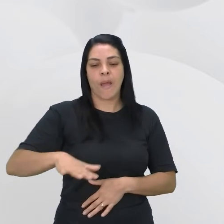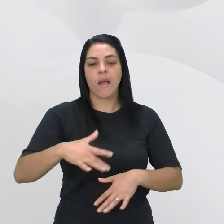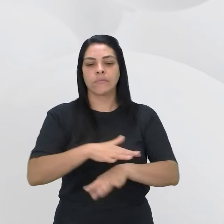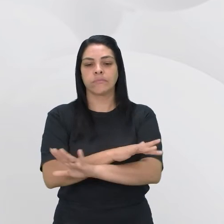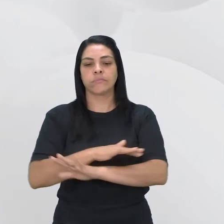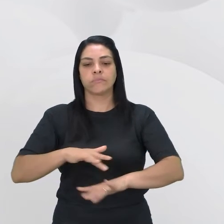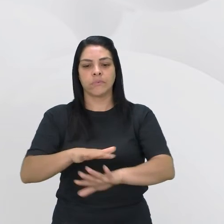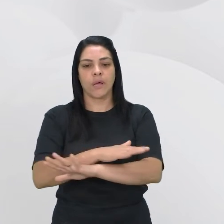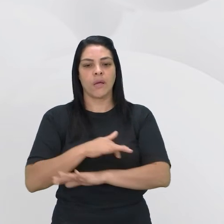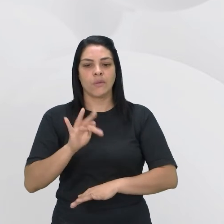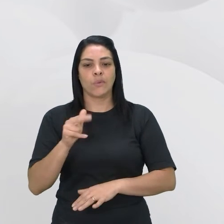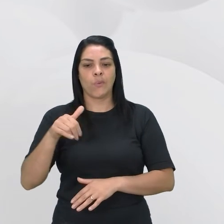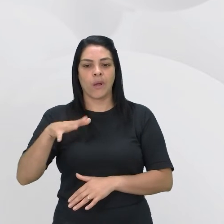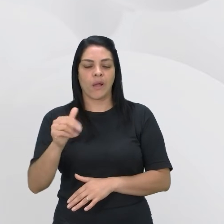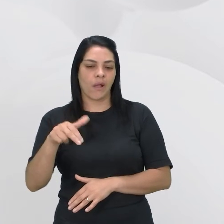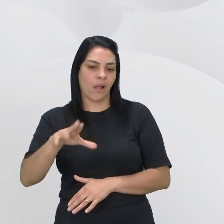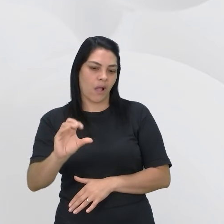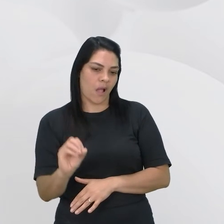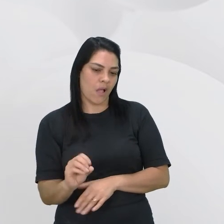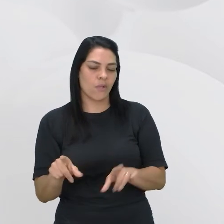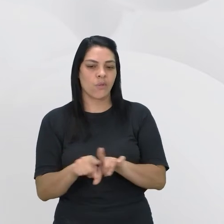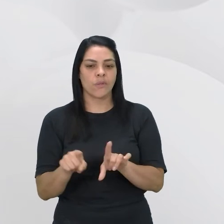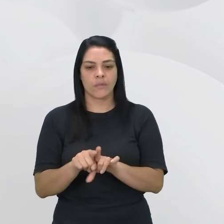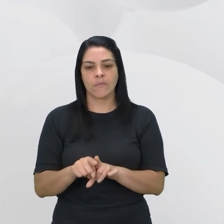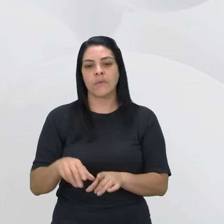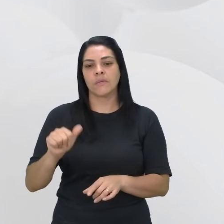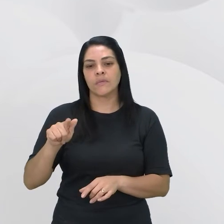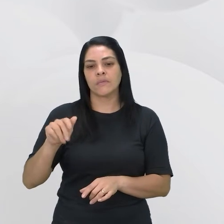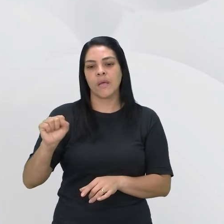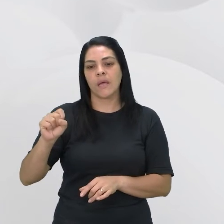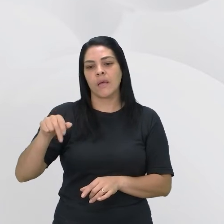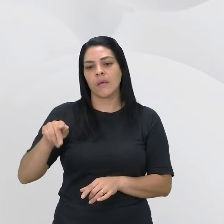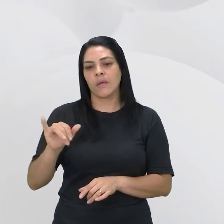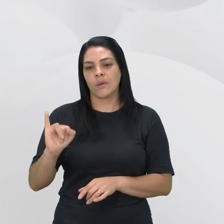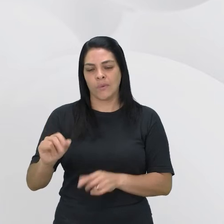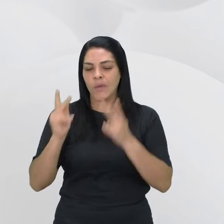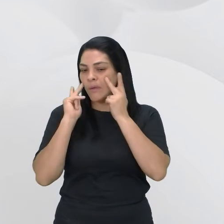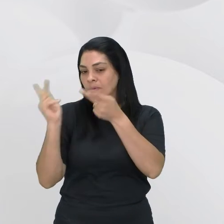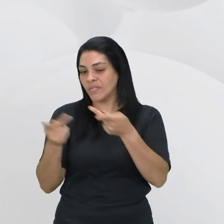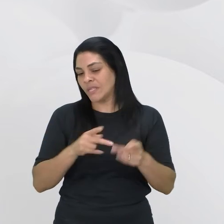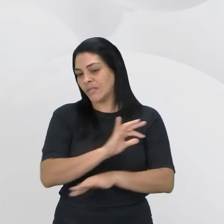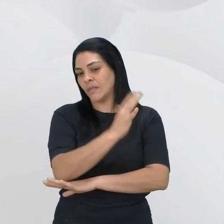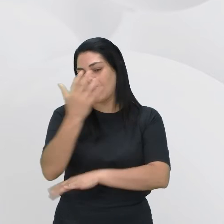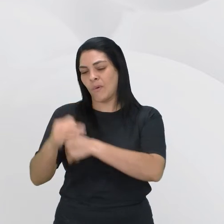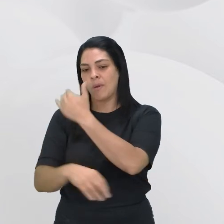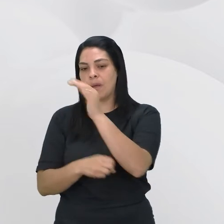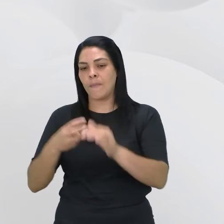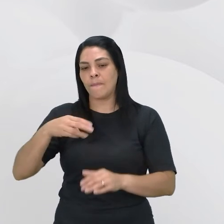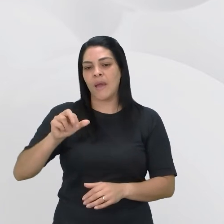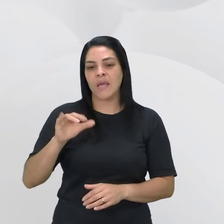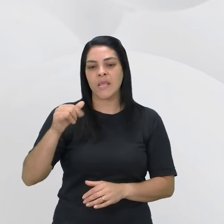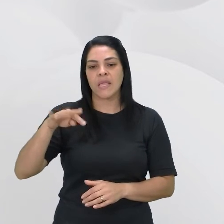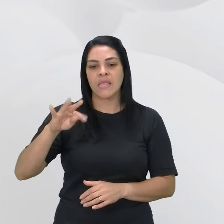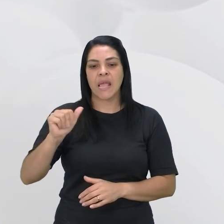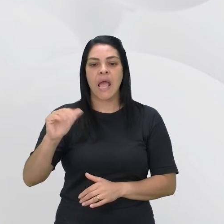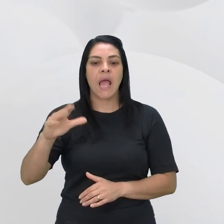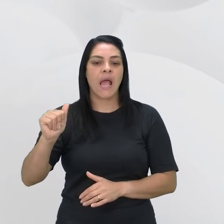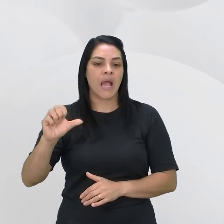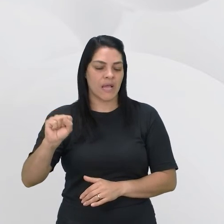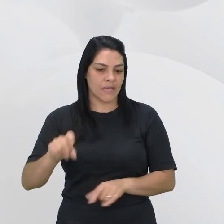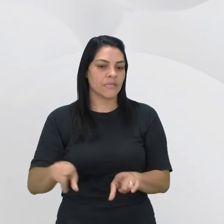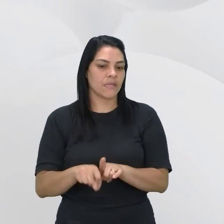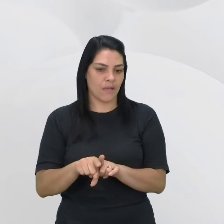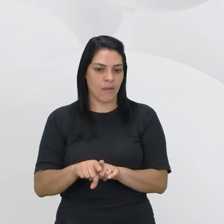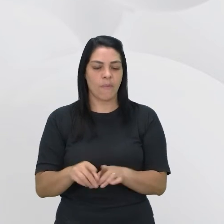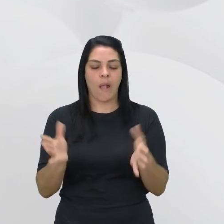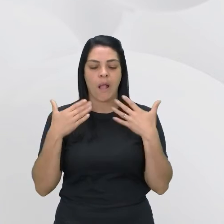O tucano, né? O sagui visitam a gente, as maritacas. Diminui as ilhas de